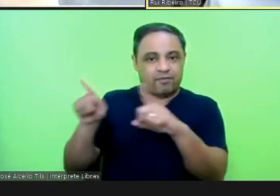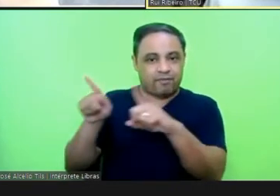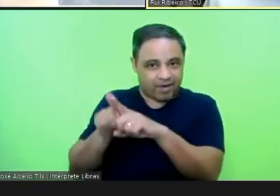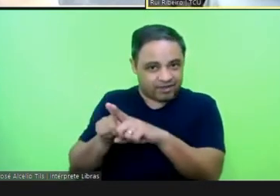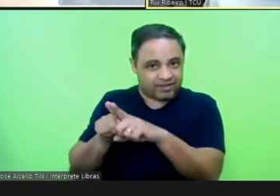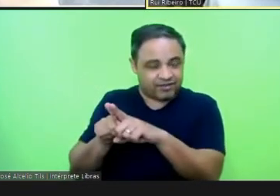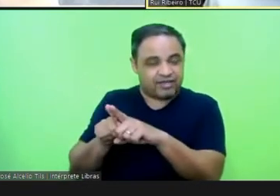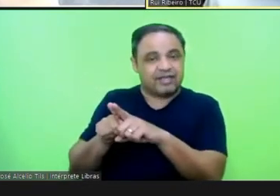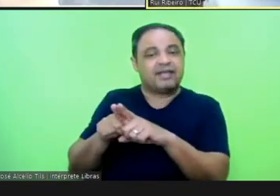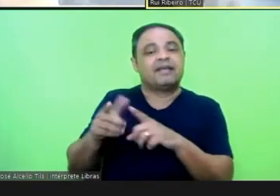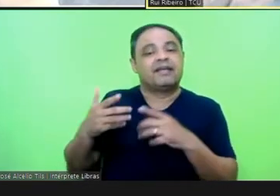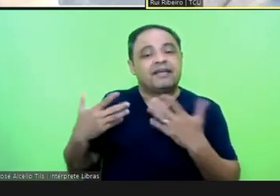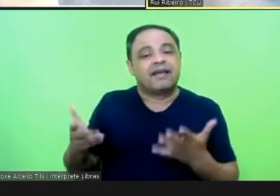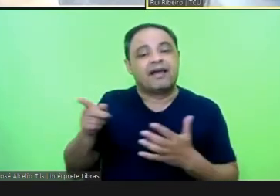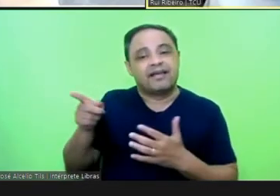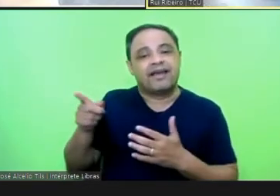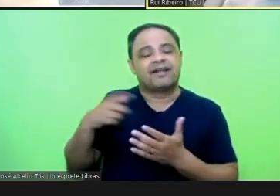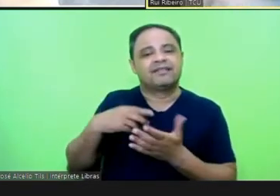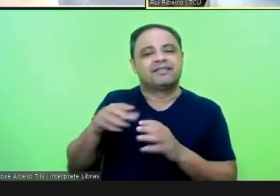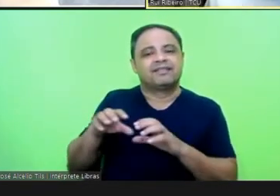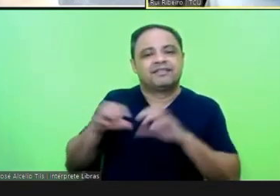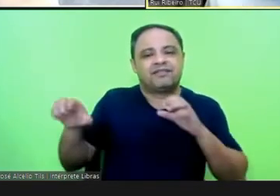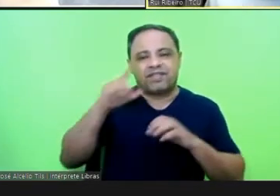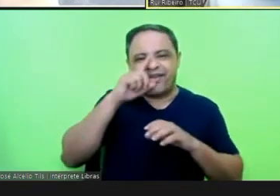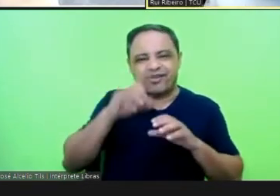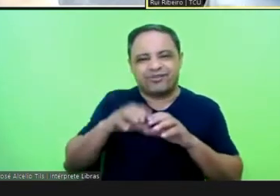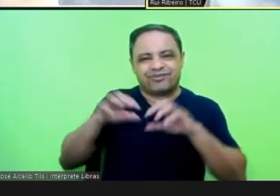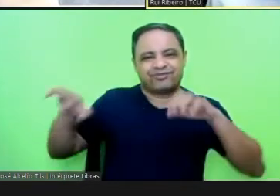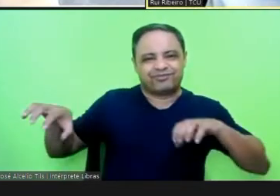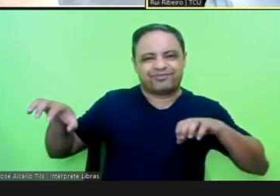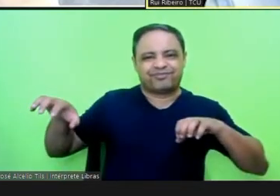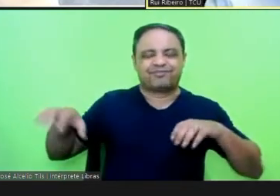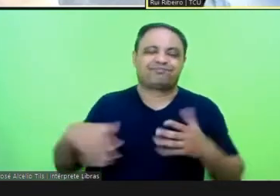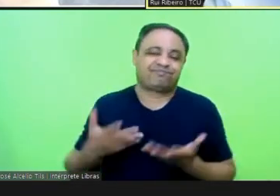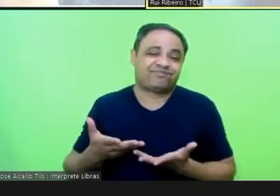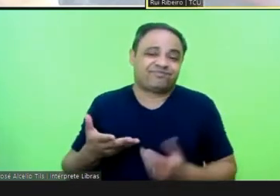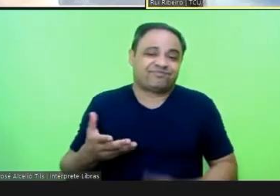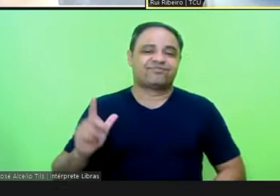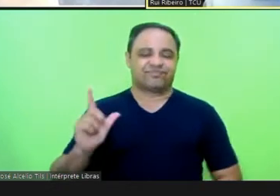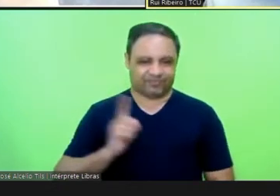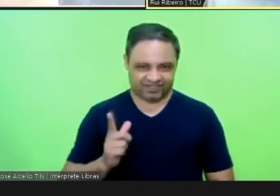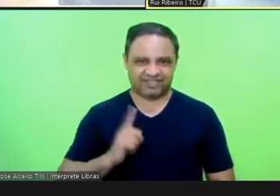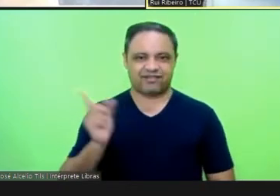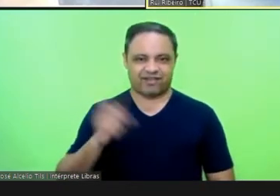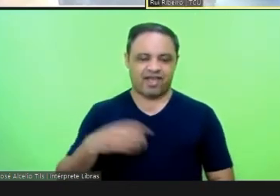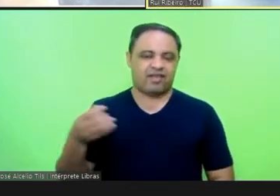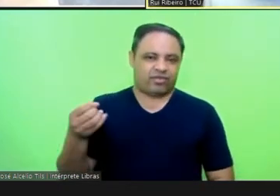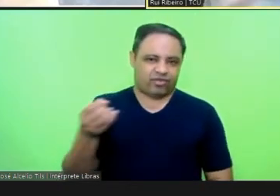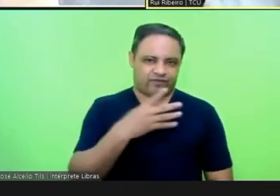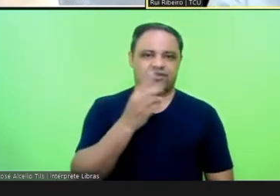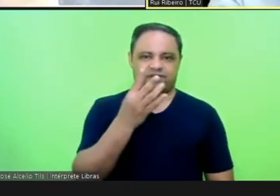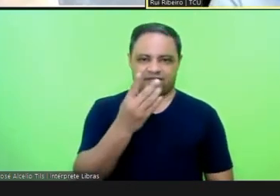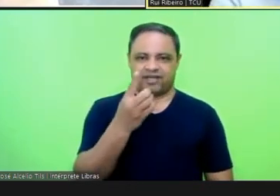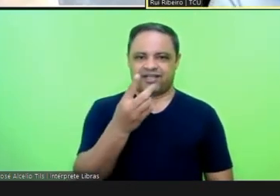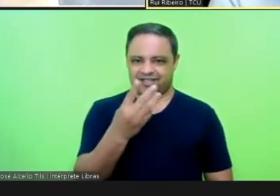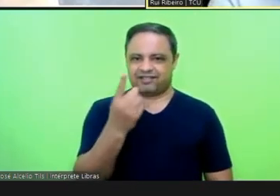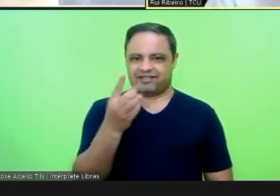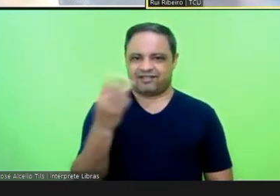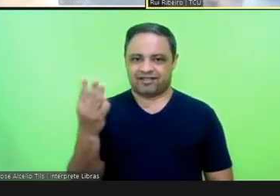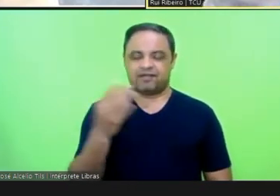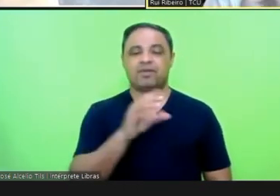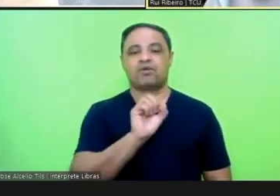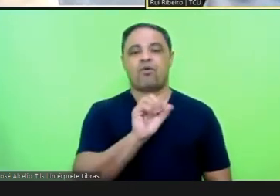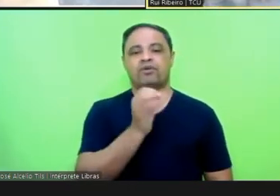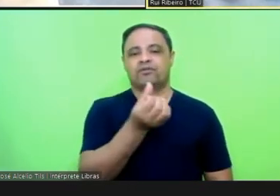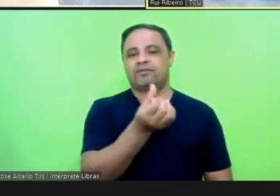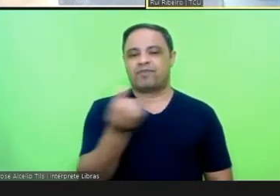e meio que dividir riscos com esse parceiro. Então, isso é uma inovação que tem na 13303, que não tem na 8666, mas que